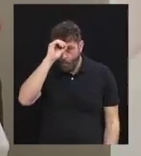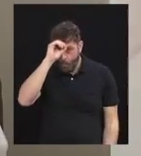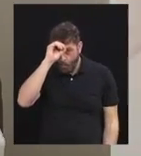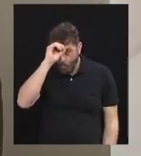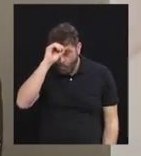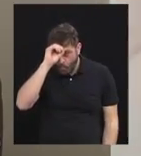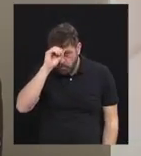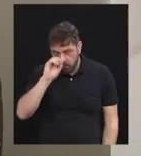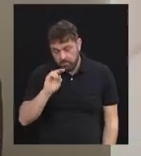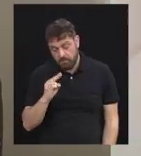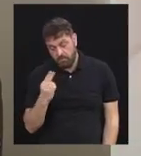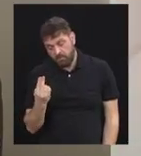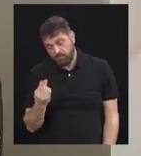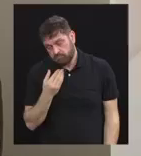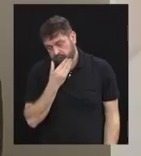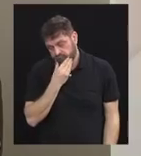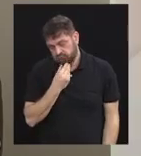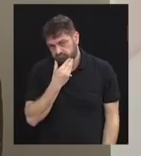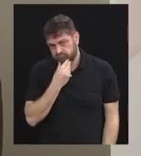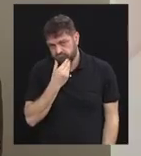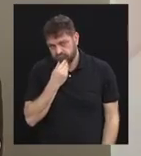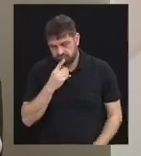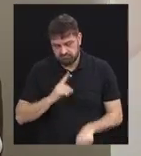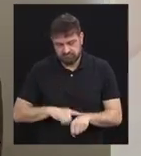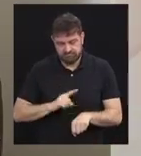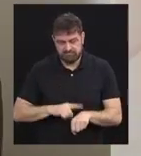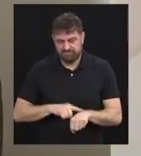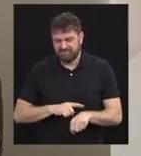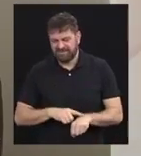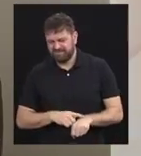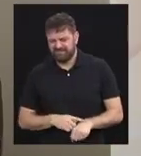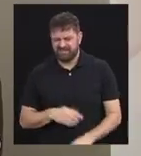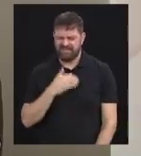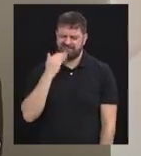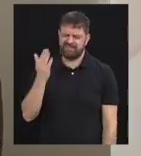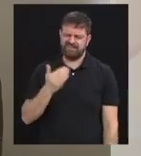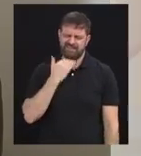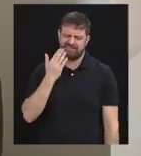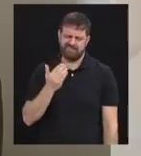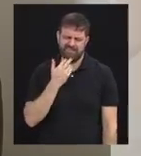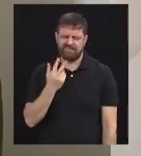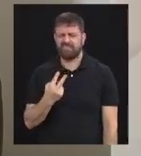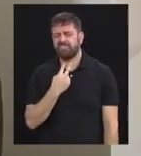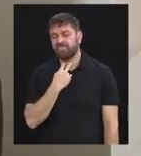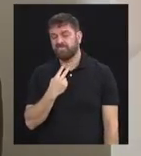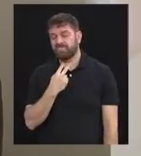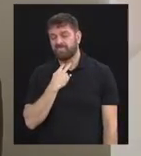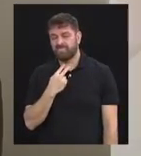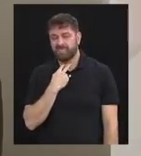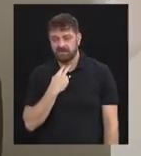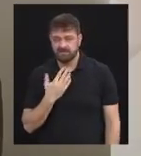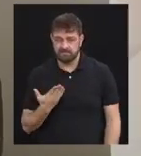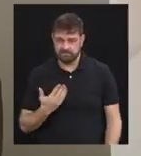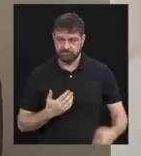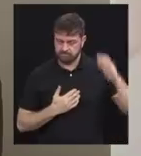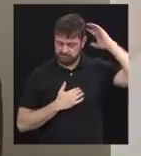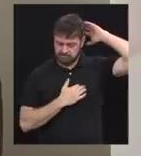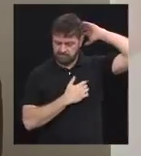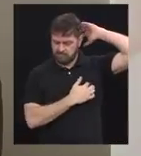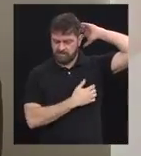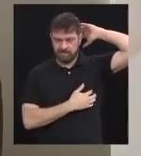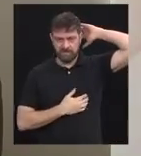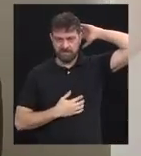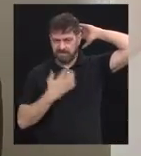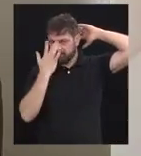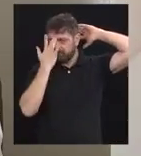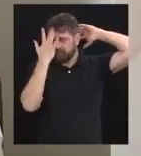mesmo por falta de tempo, né? Os homens sempre falam que não tem tempo, mas é um exame muito simples,